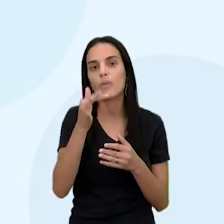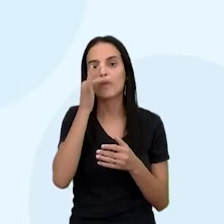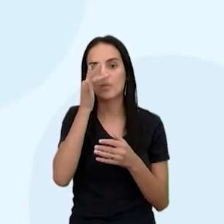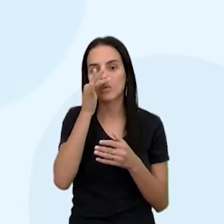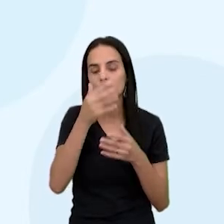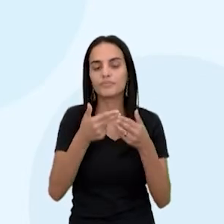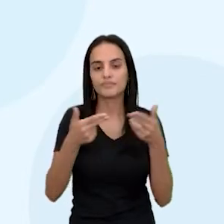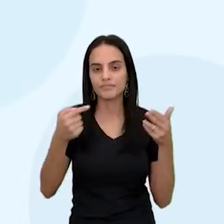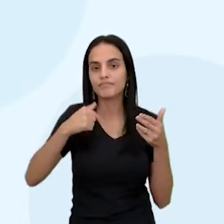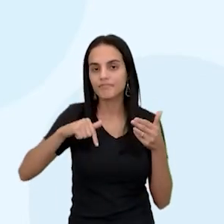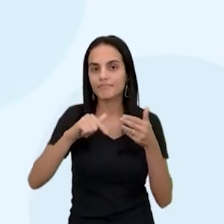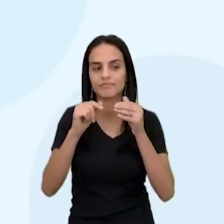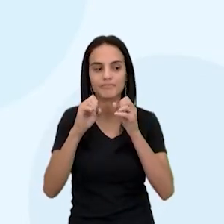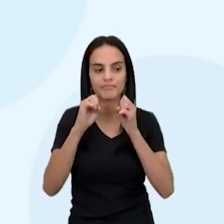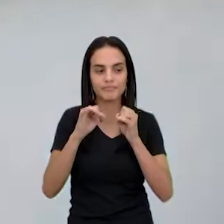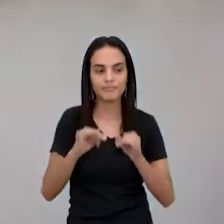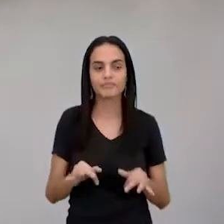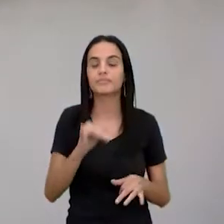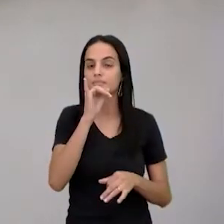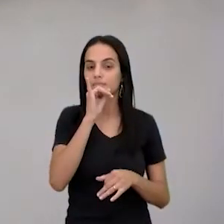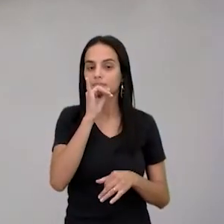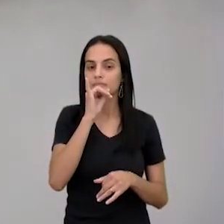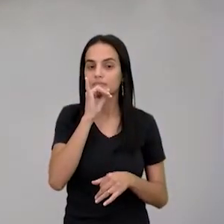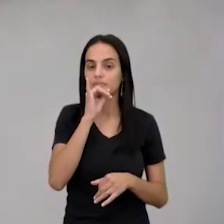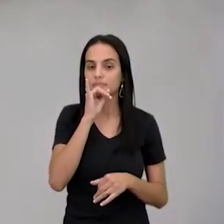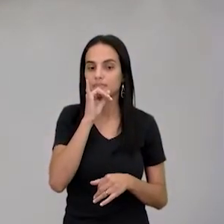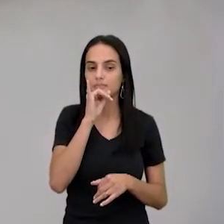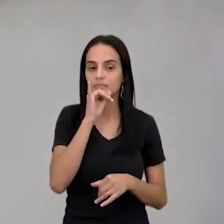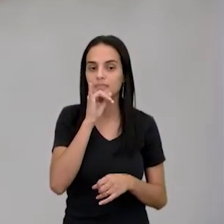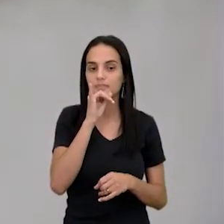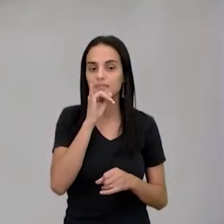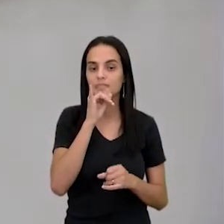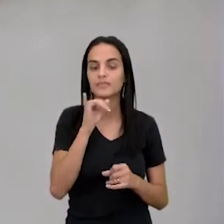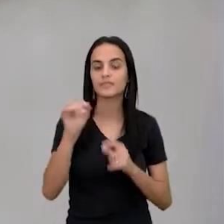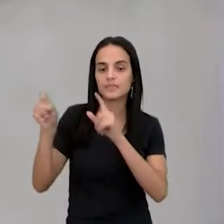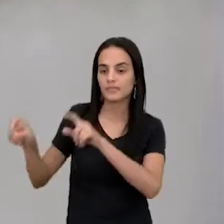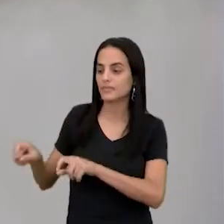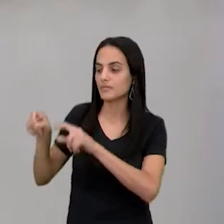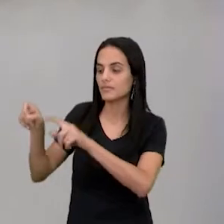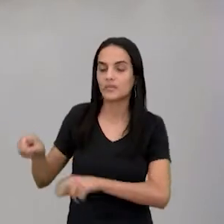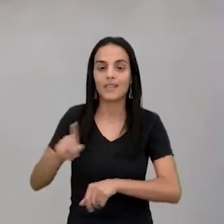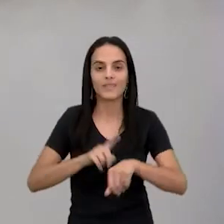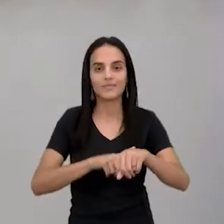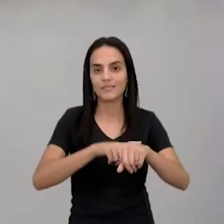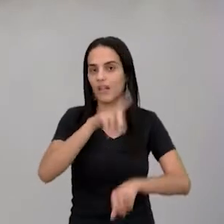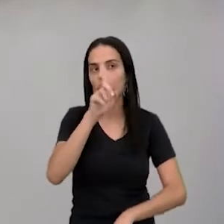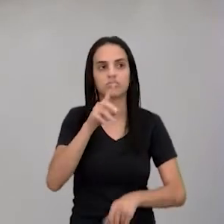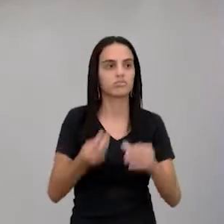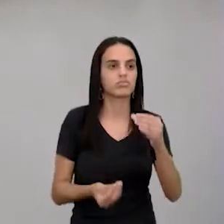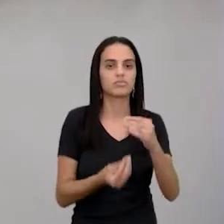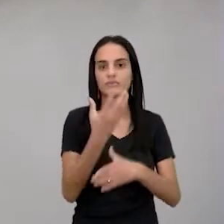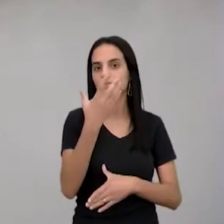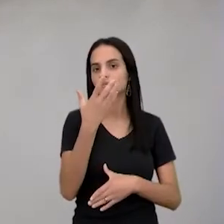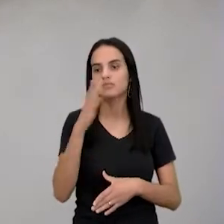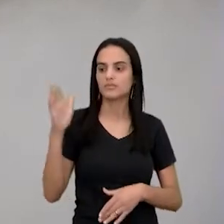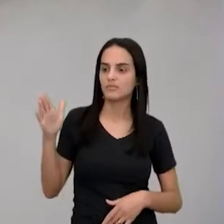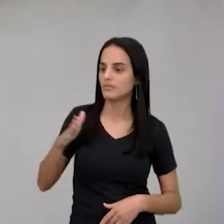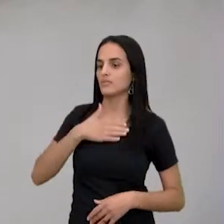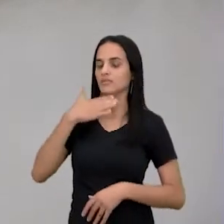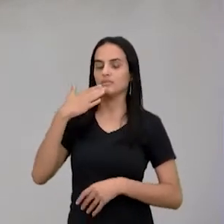onde a tecnologia foi super fundamental para essa questão da expansão. E eu não diria não só expansão,